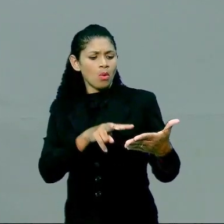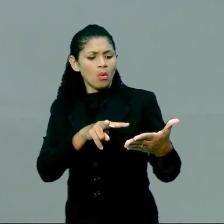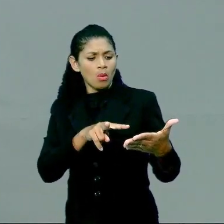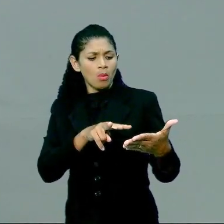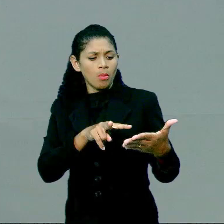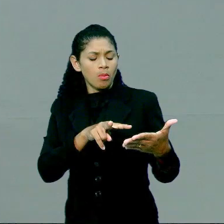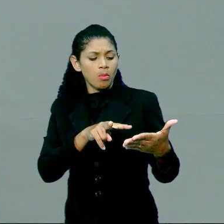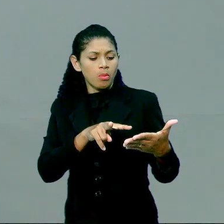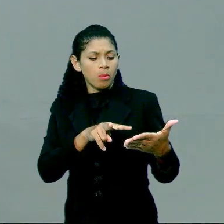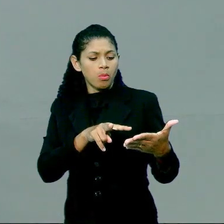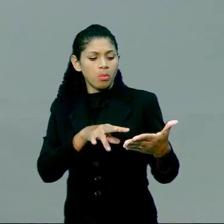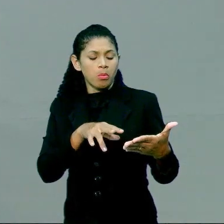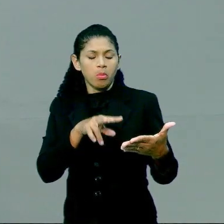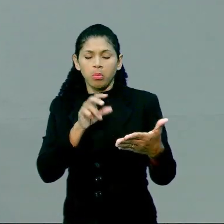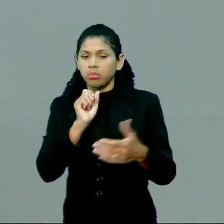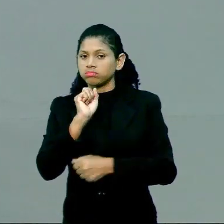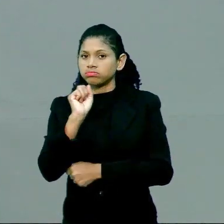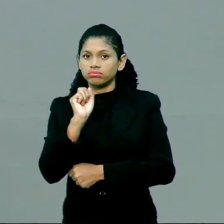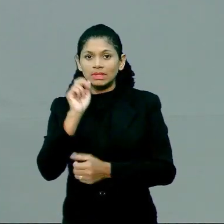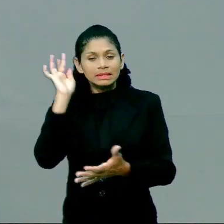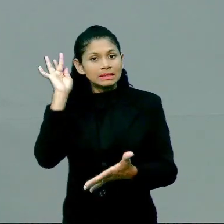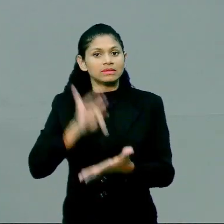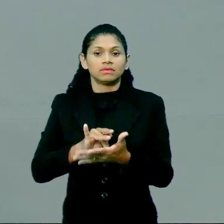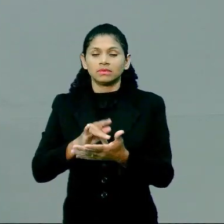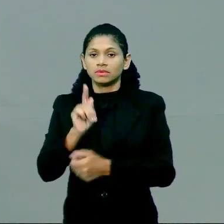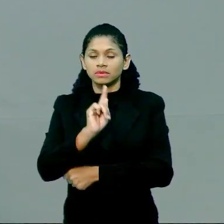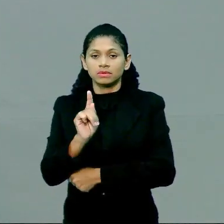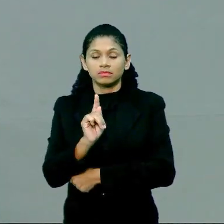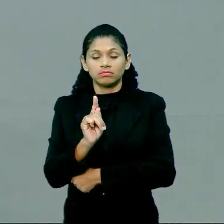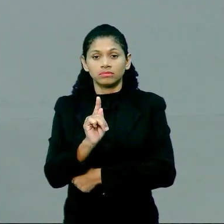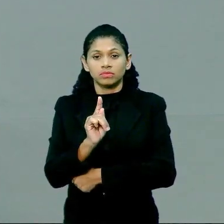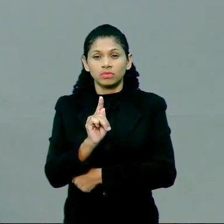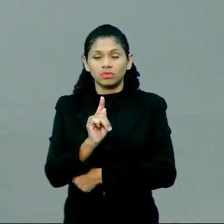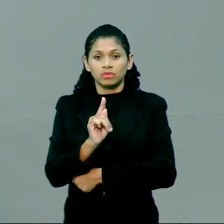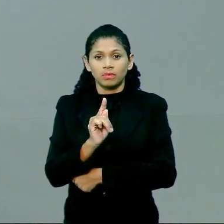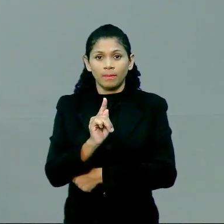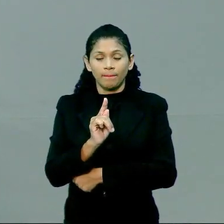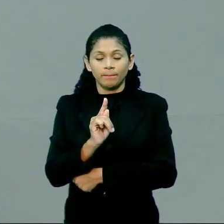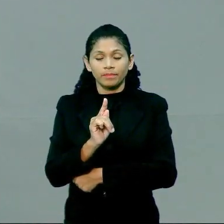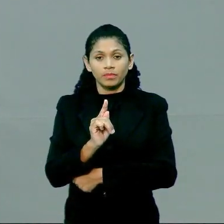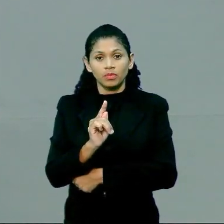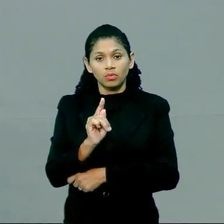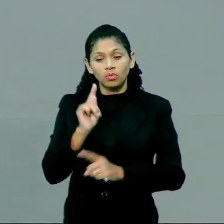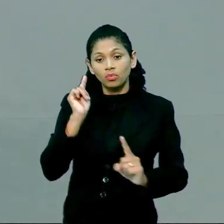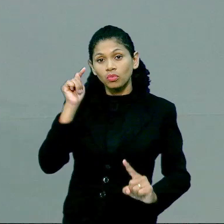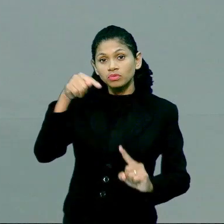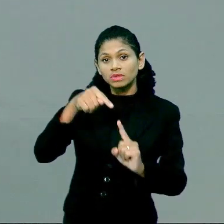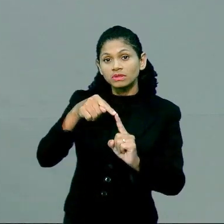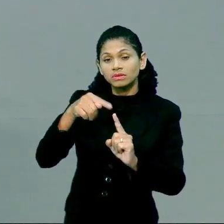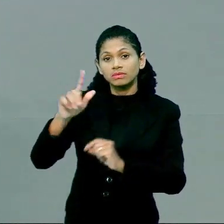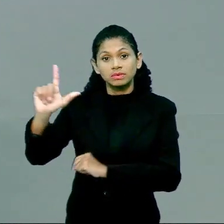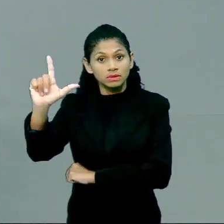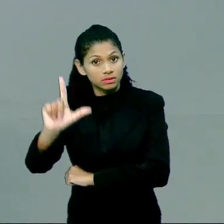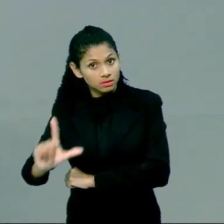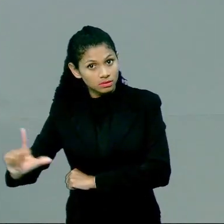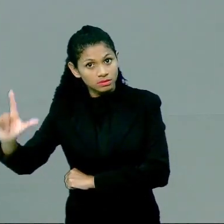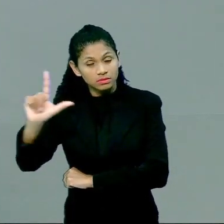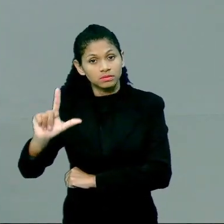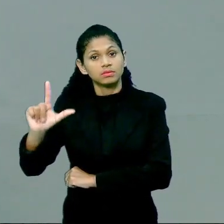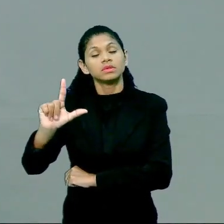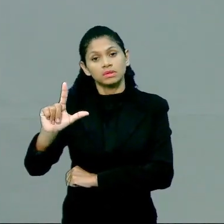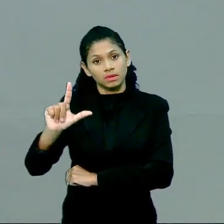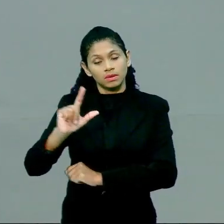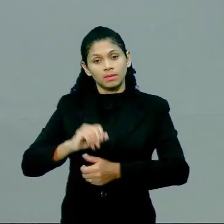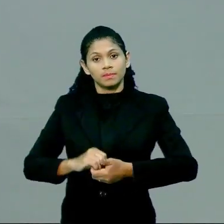ele tem um sentido literal literário né o literal é o Real tá ele tem um sentido